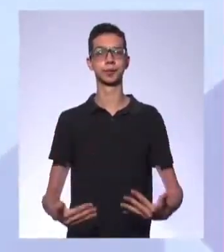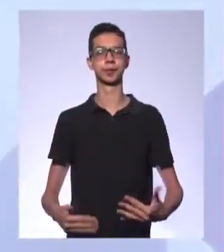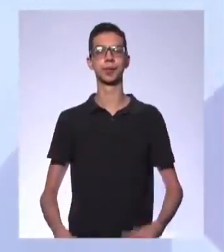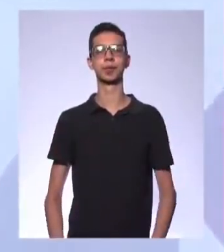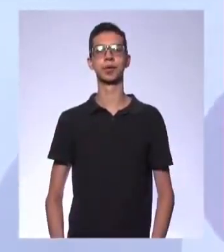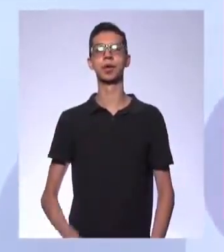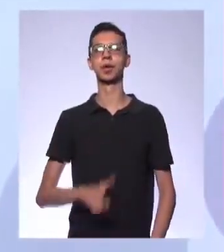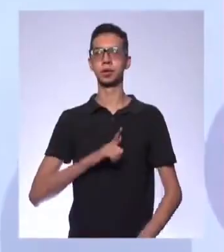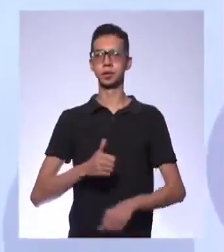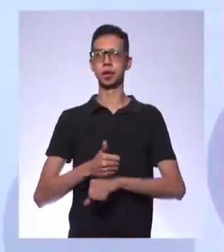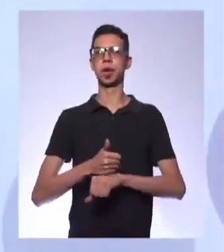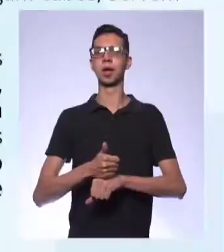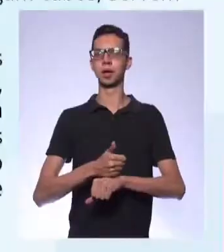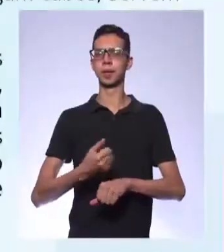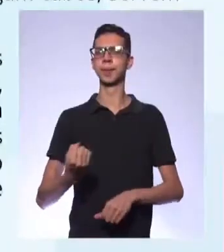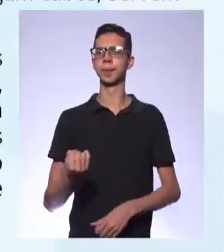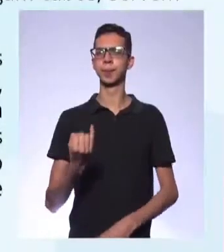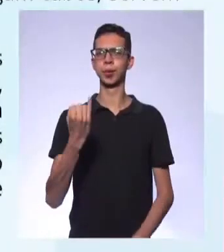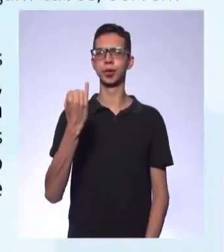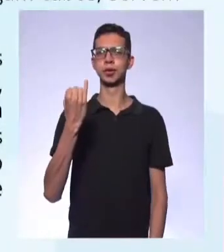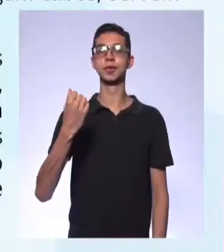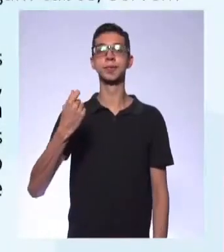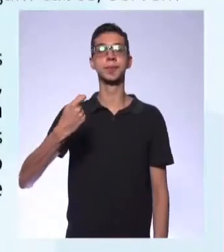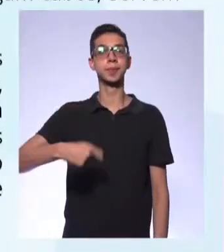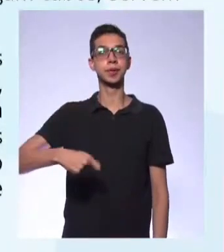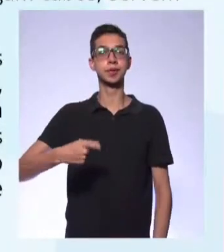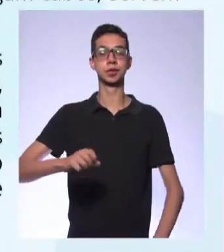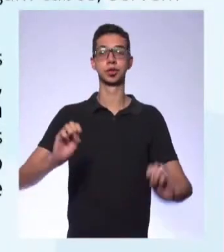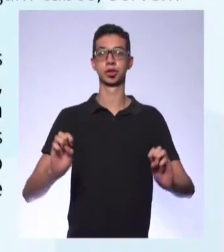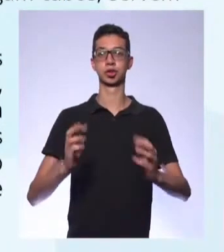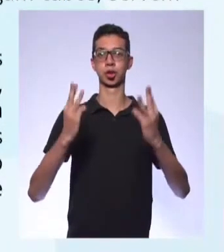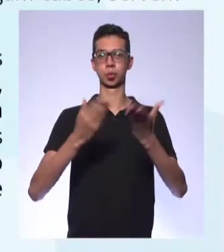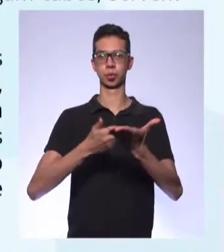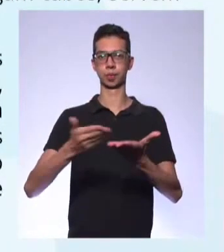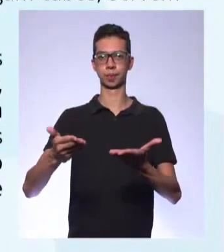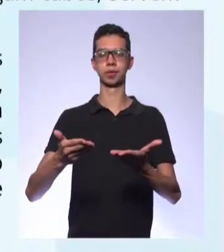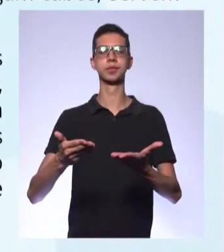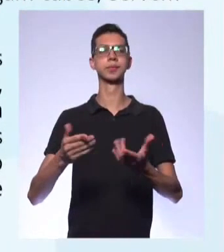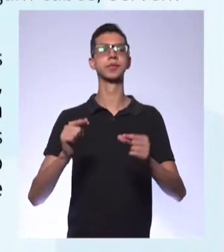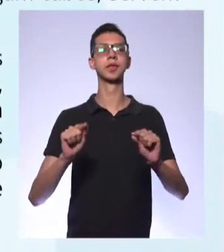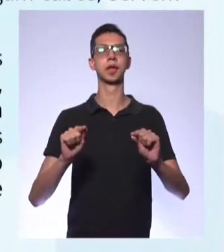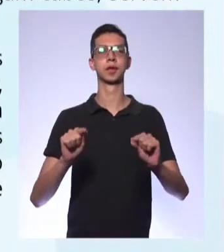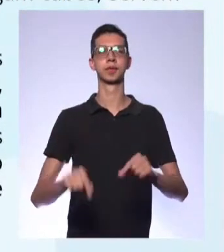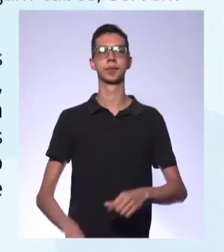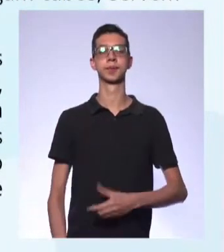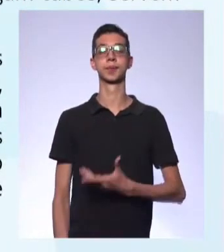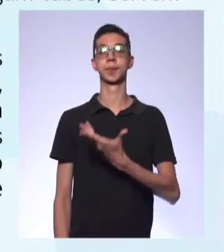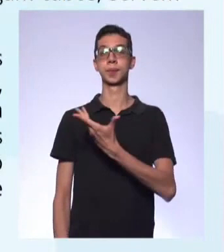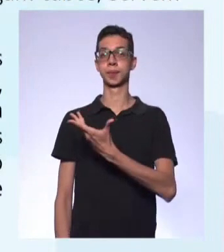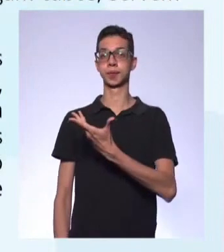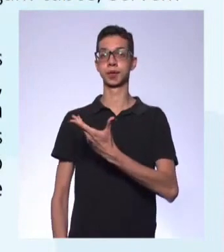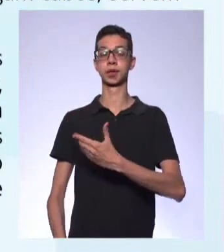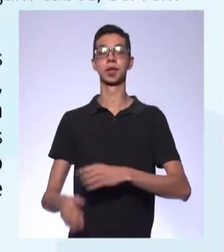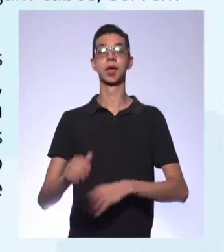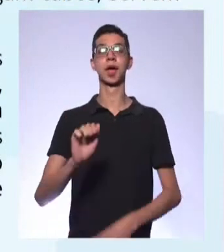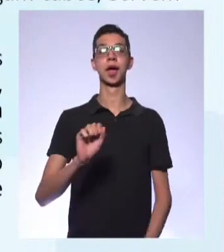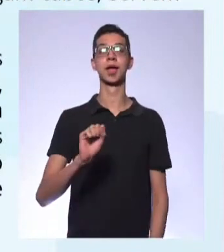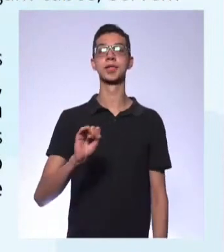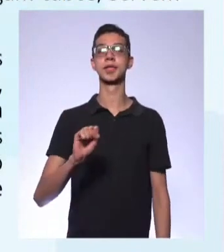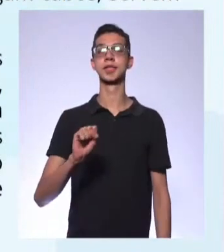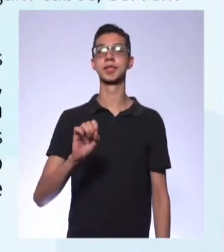alguns profissionais que são muito importantes para que um show venha a termo. Eles são o assistente de palco. São